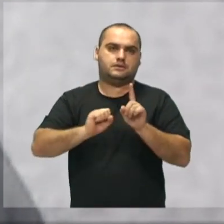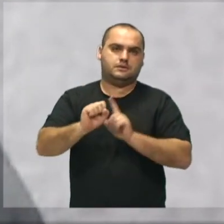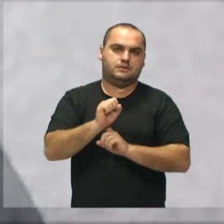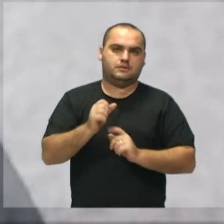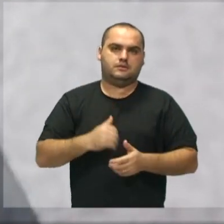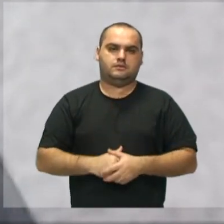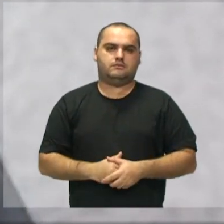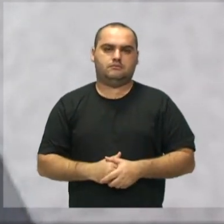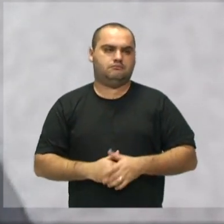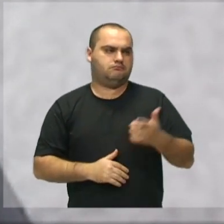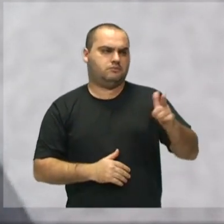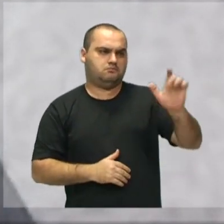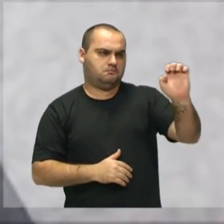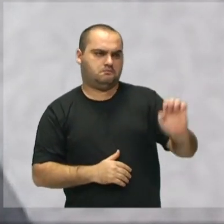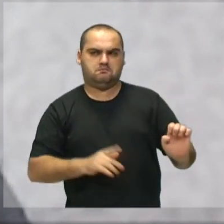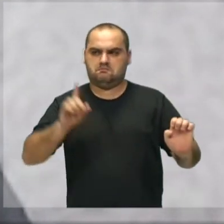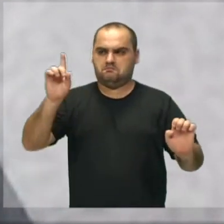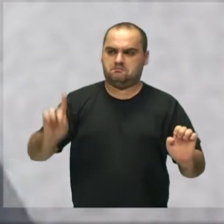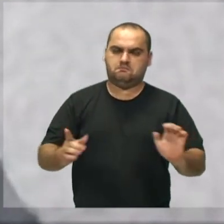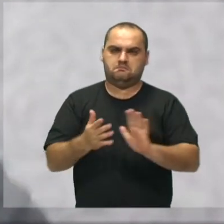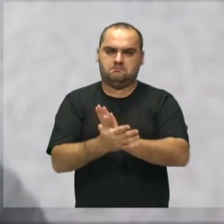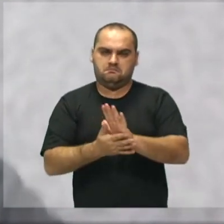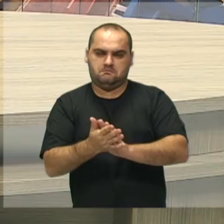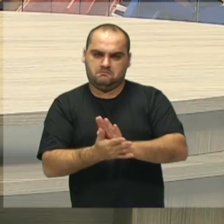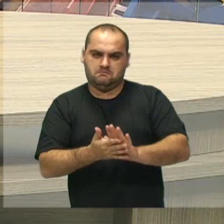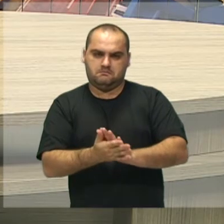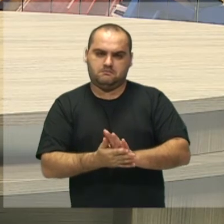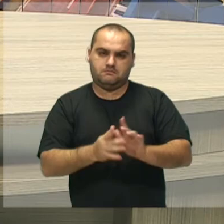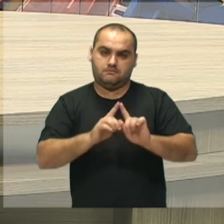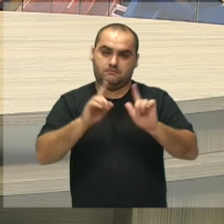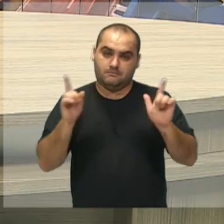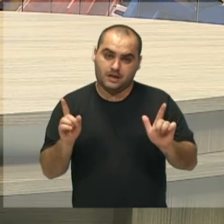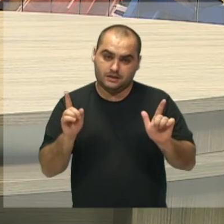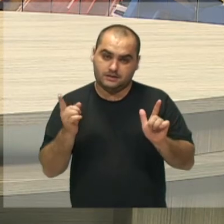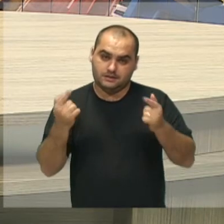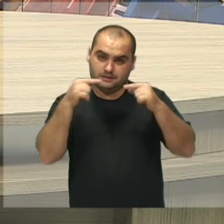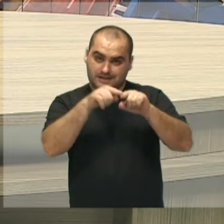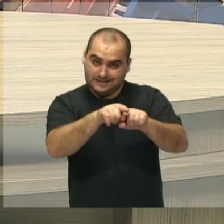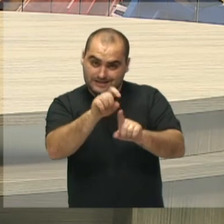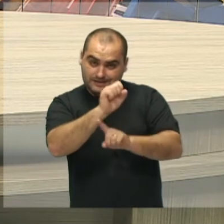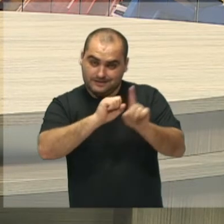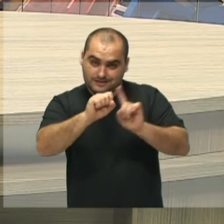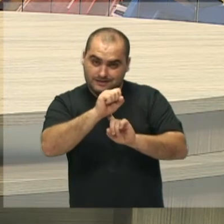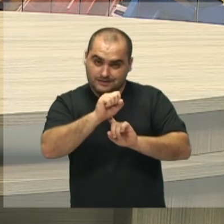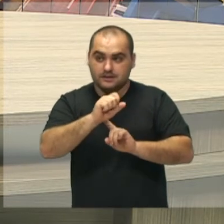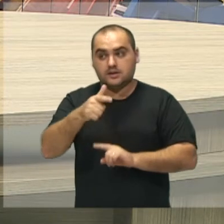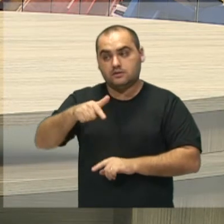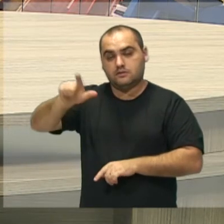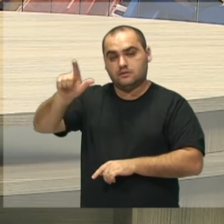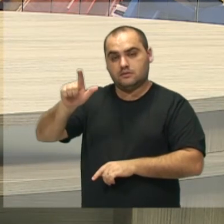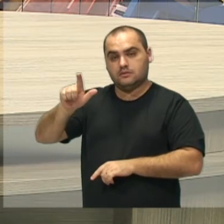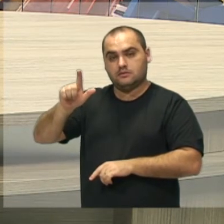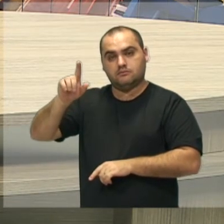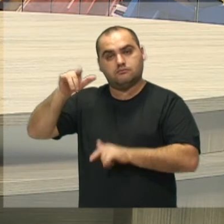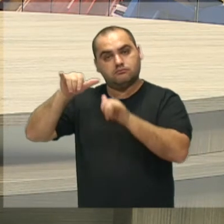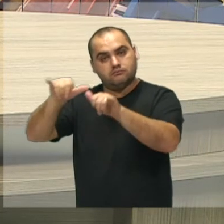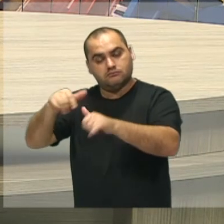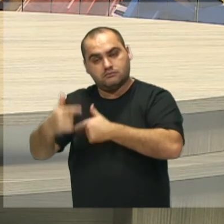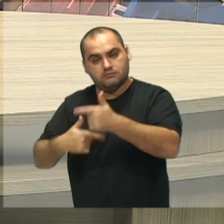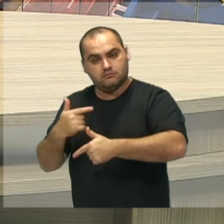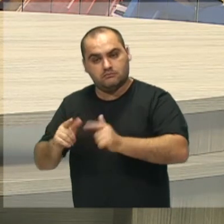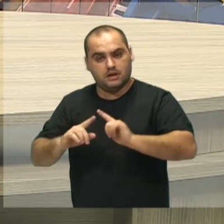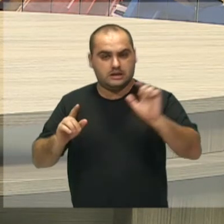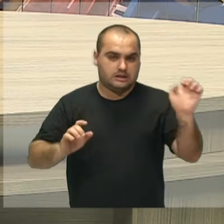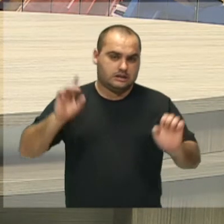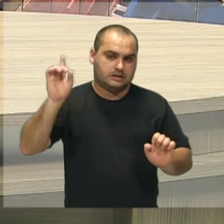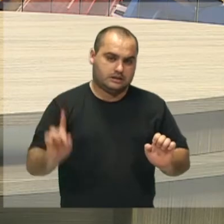temos partidos de esquerda ou de direita, eu diria. Nós temos partidos mais alinhados a pautas sociais e partidos mais alinhados à pauta de mercado, mas não é exatamente